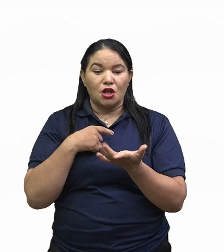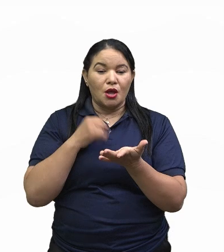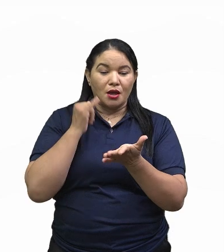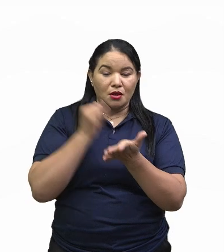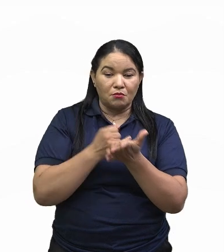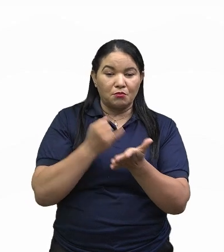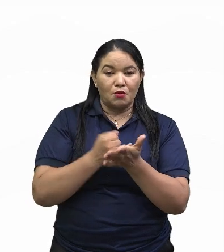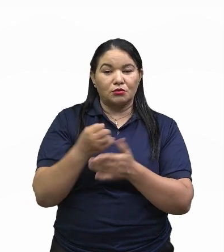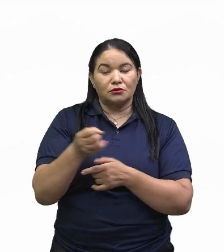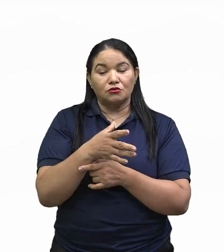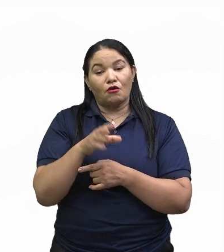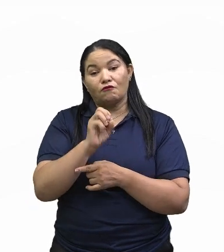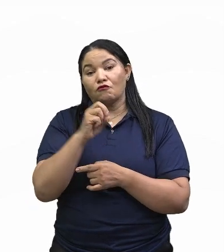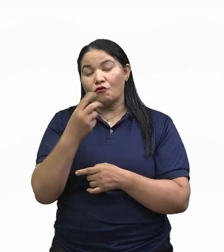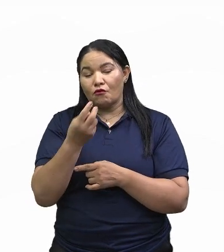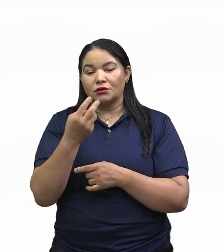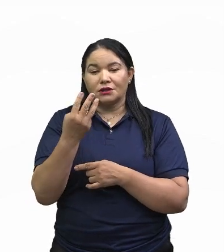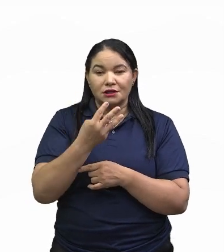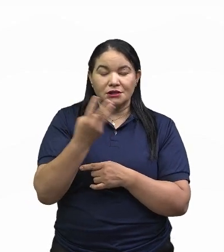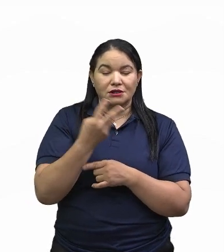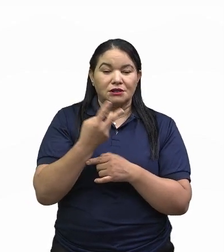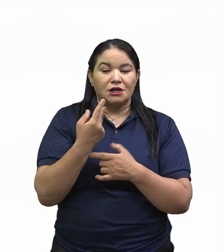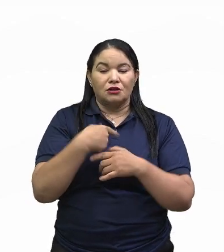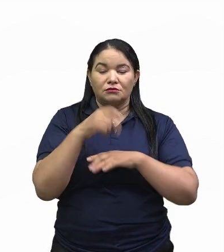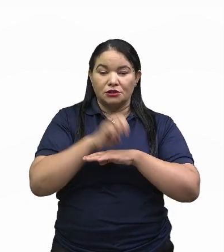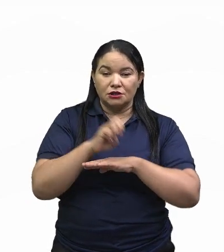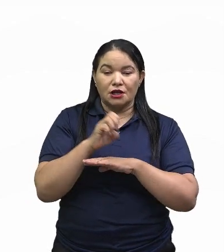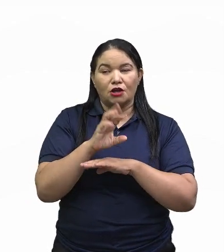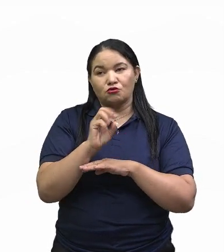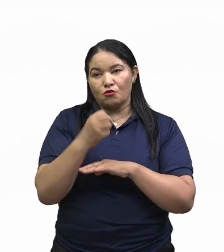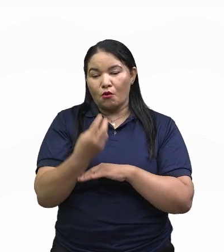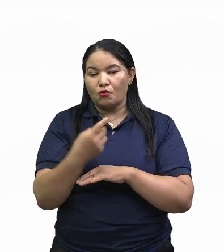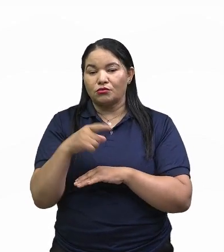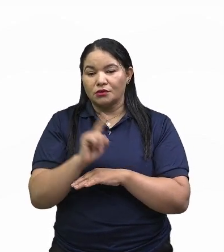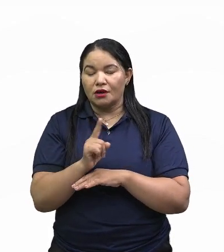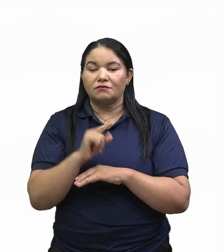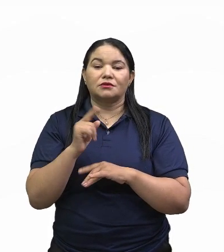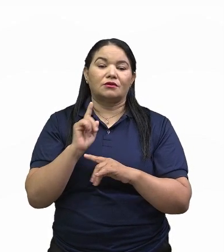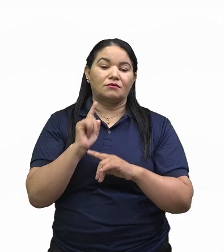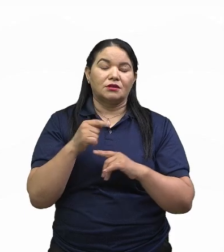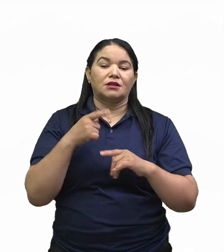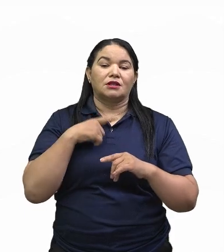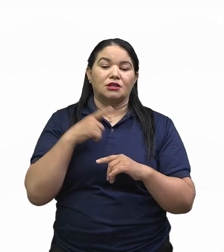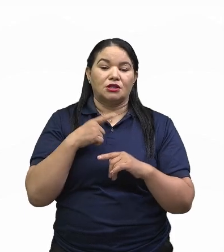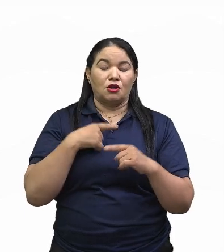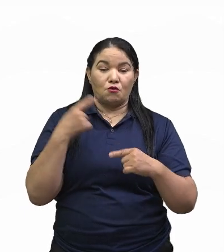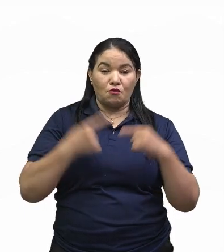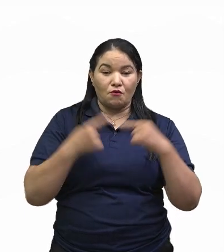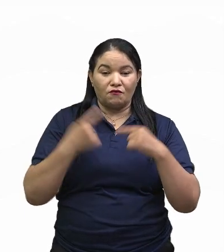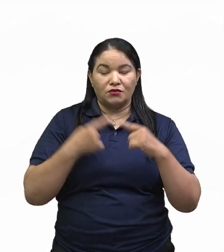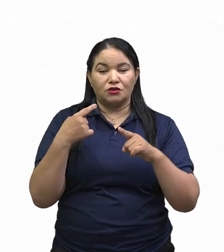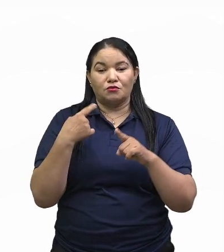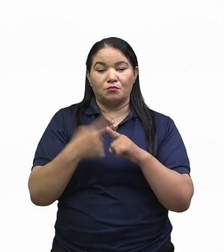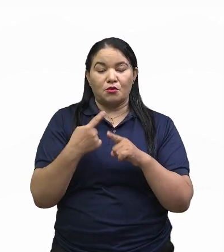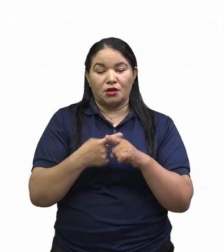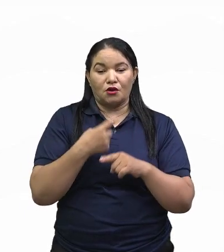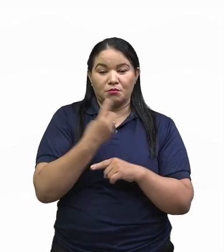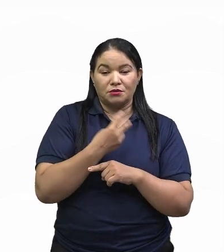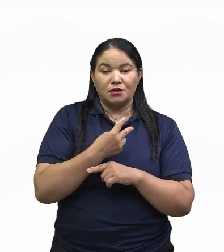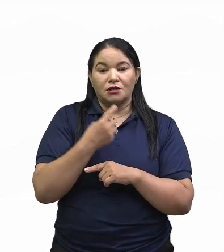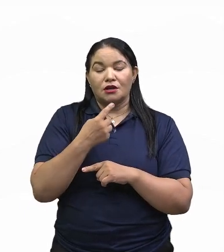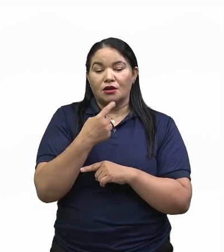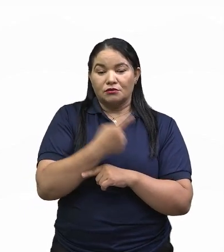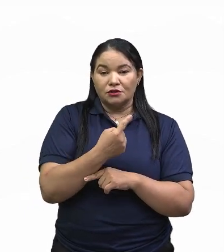estado ou não, essa votação ela teve um conflito ali, porque o primeiro e o segundo estado, eles queriam voto